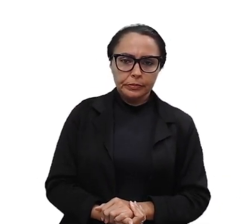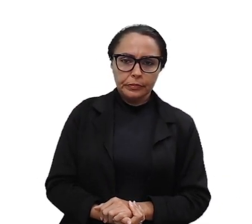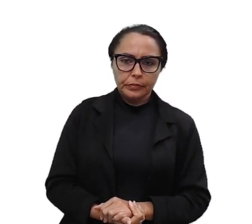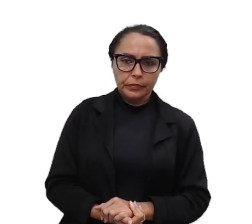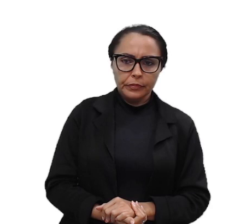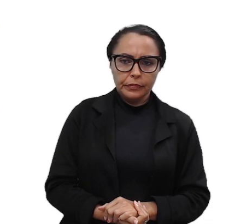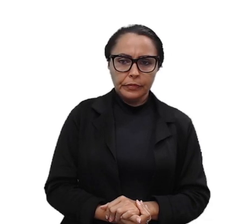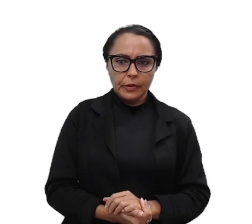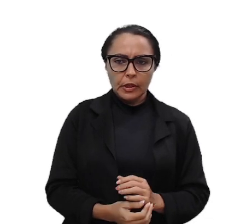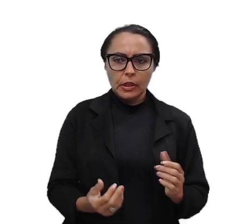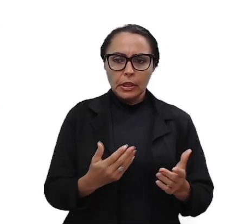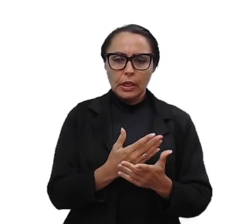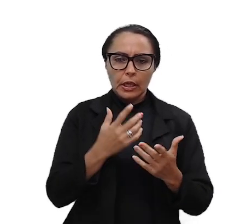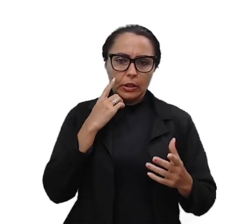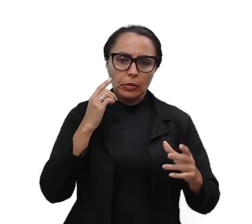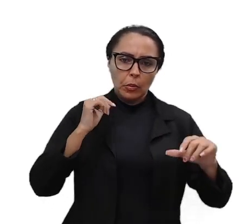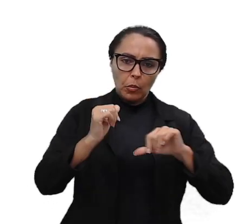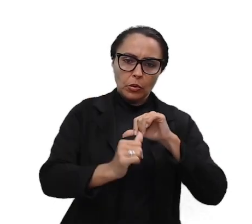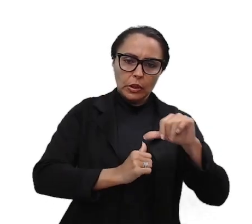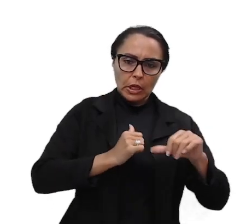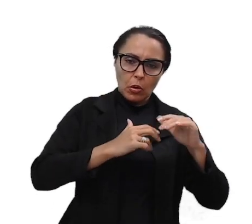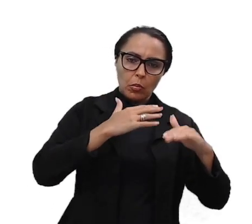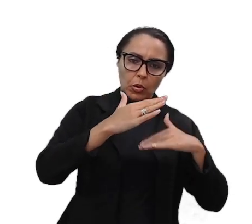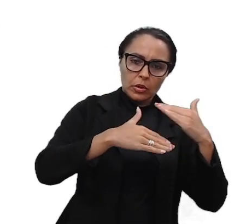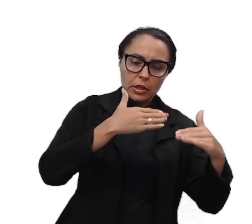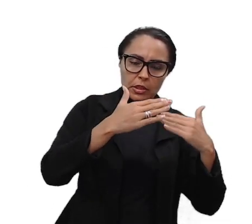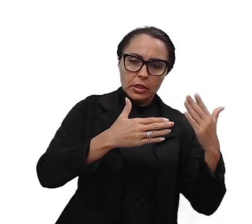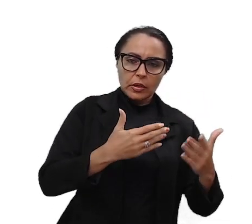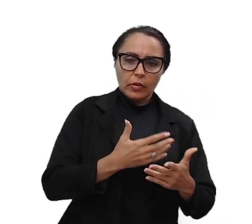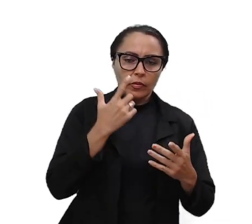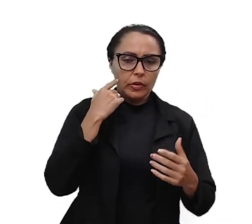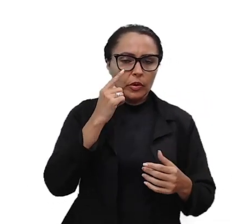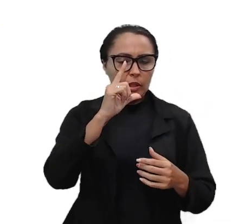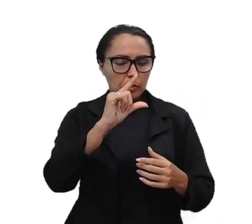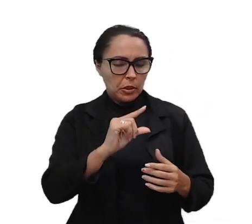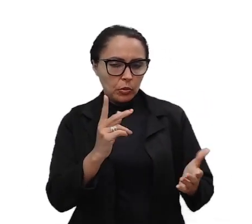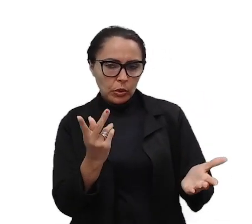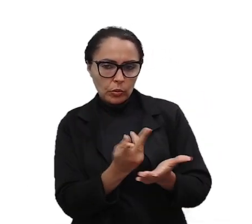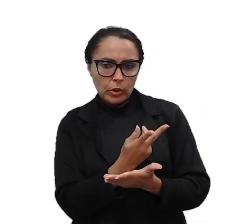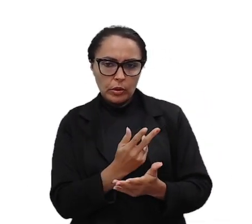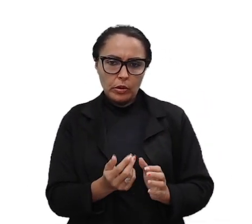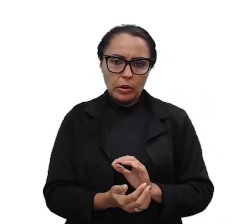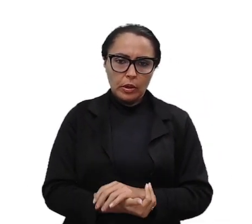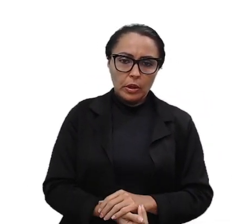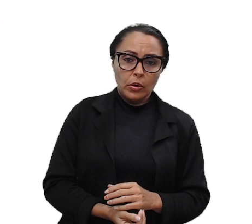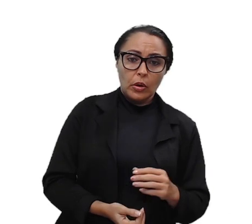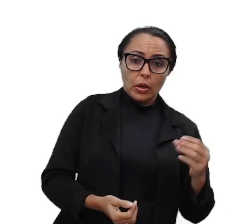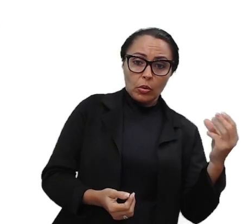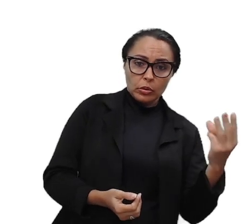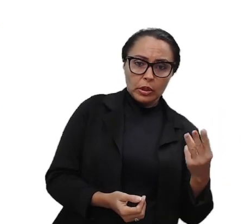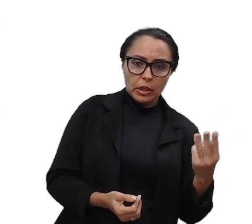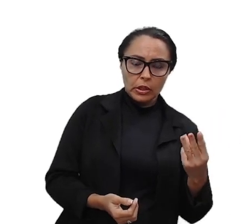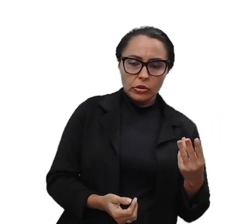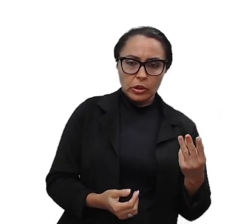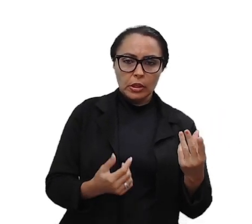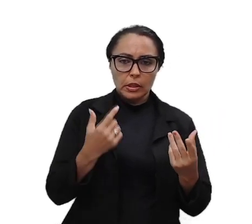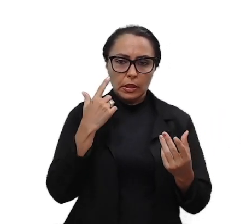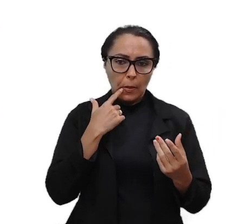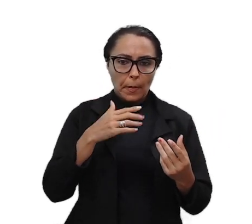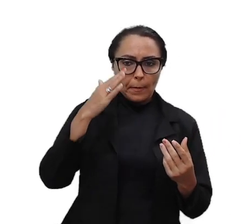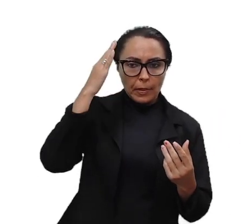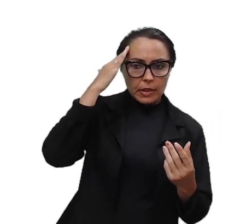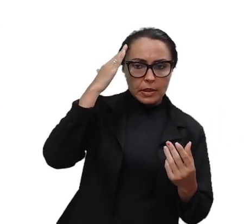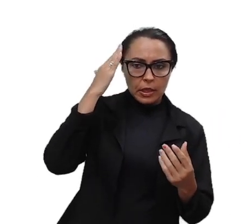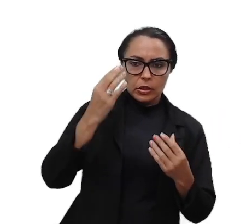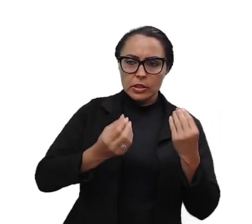errando e as formas de alterar processos envolvidos de forma a reduzir esses erros. E o erro 3, levar em conta nas previsões